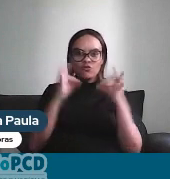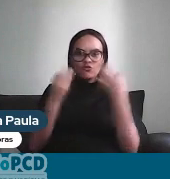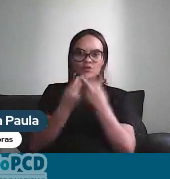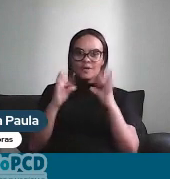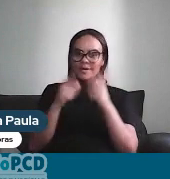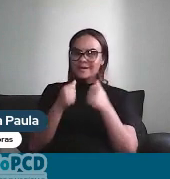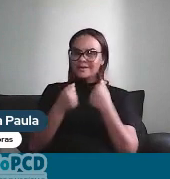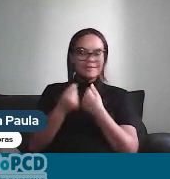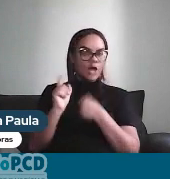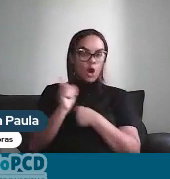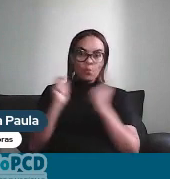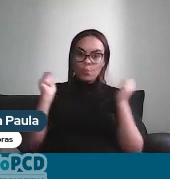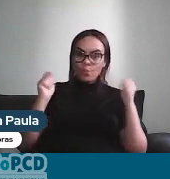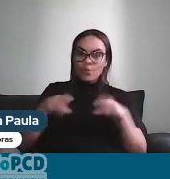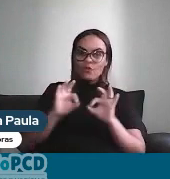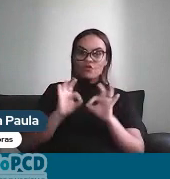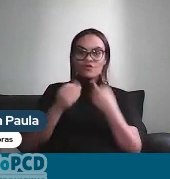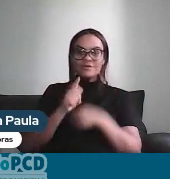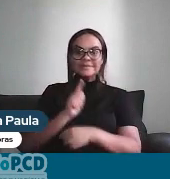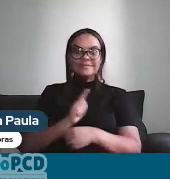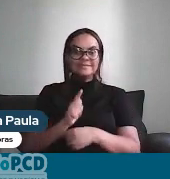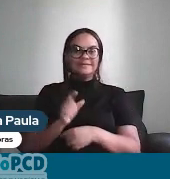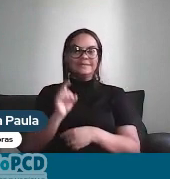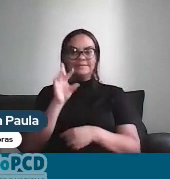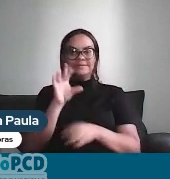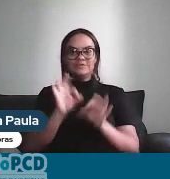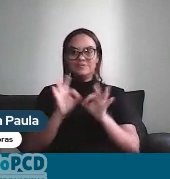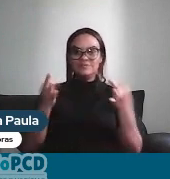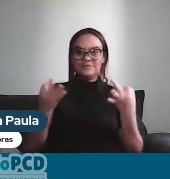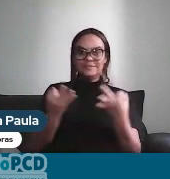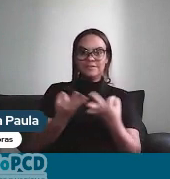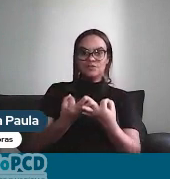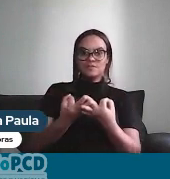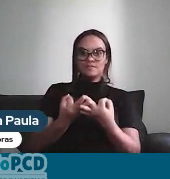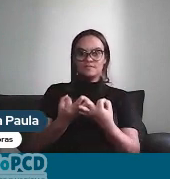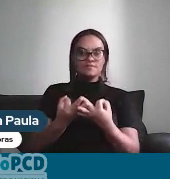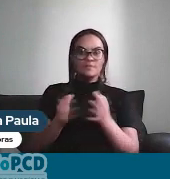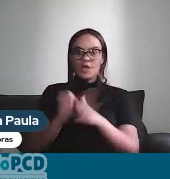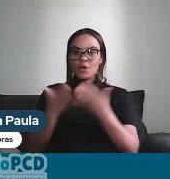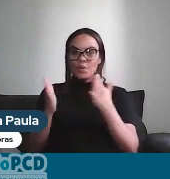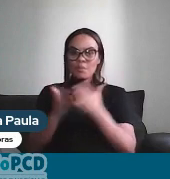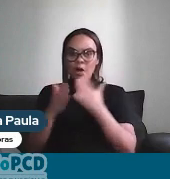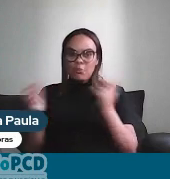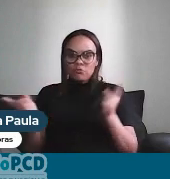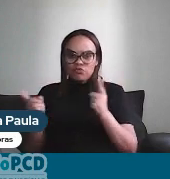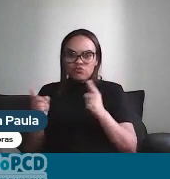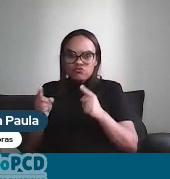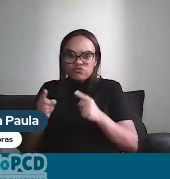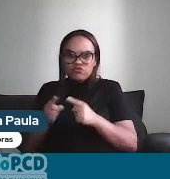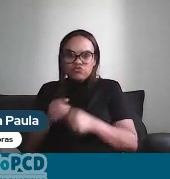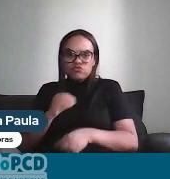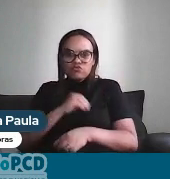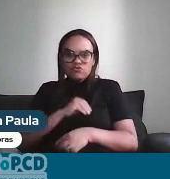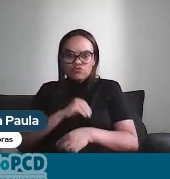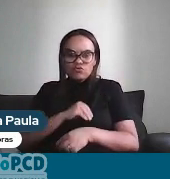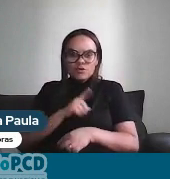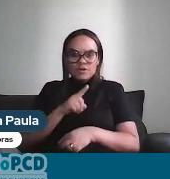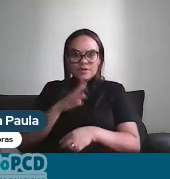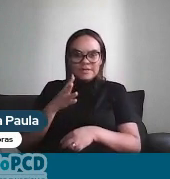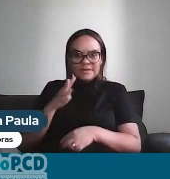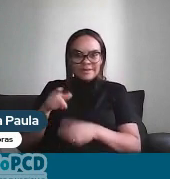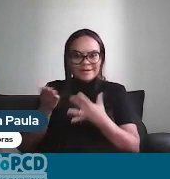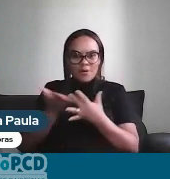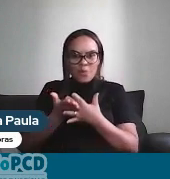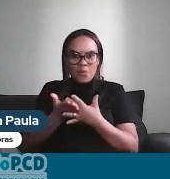possa ter. Então, não podem ser só famílias muito, muito pobres, com renda inferior a 1/4 de